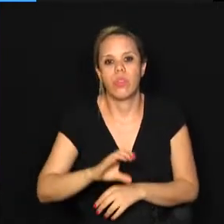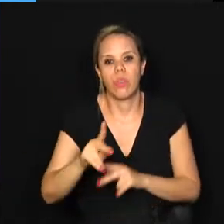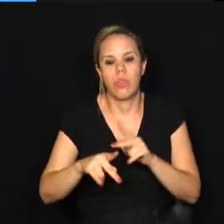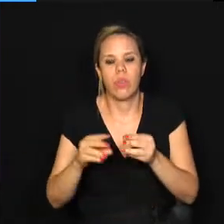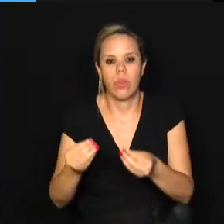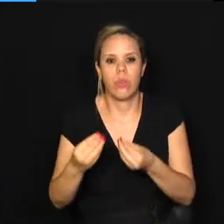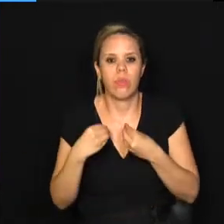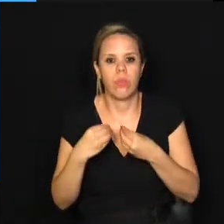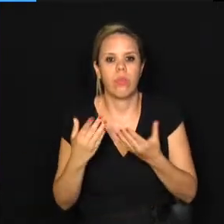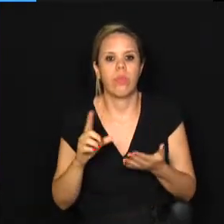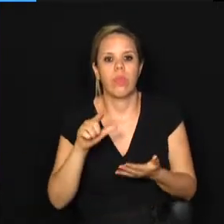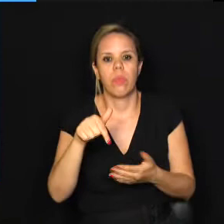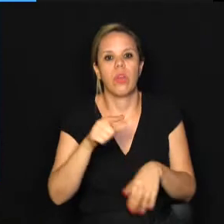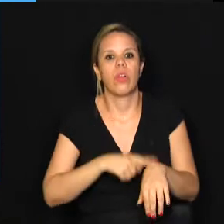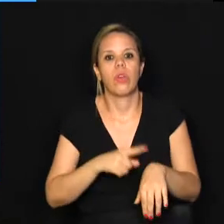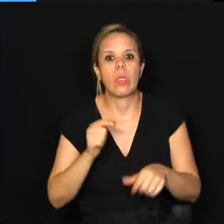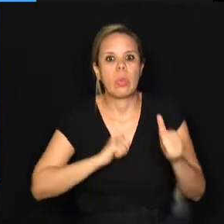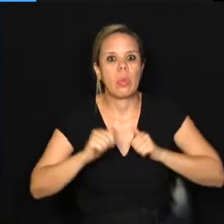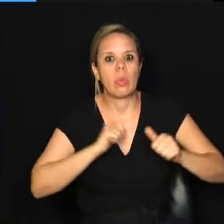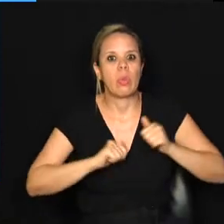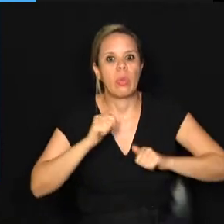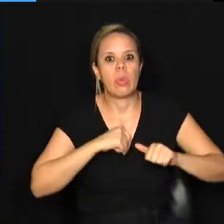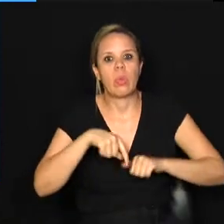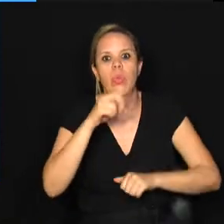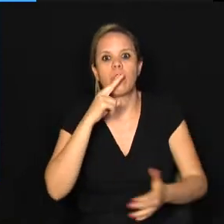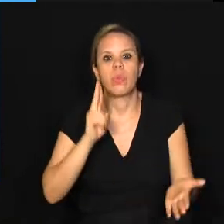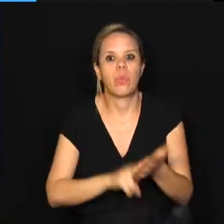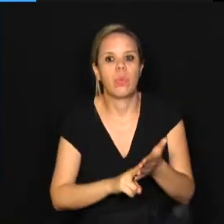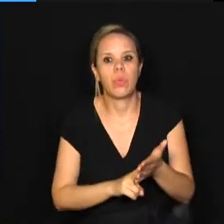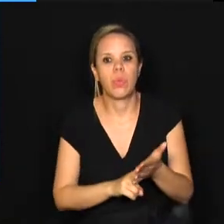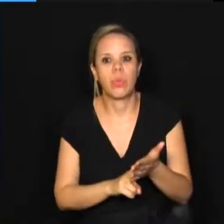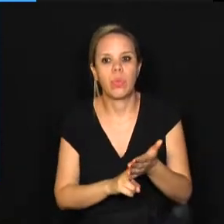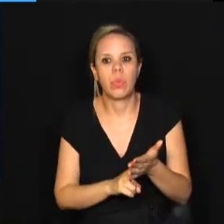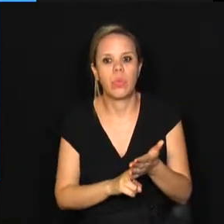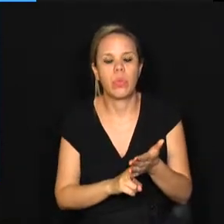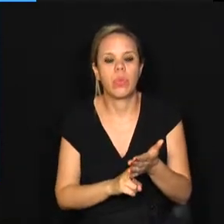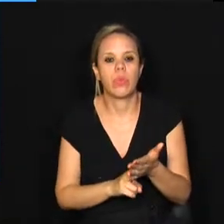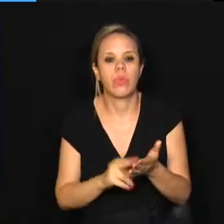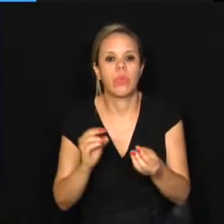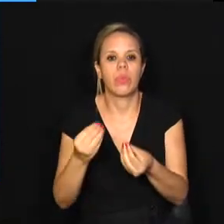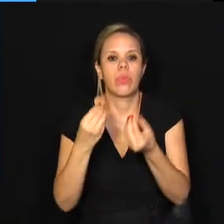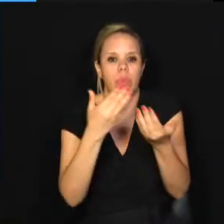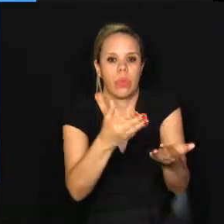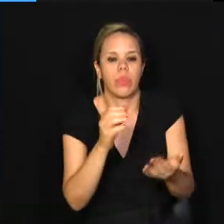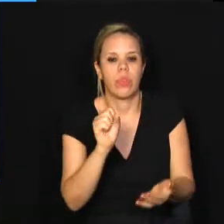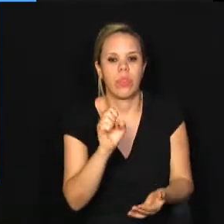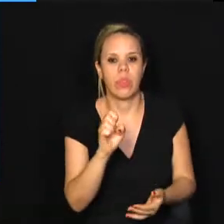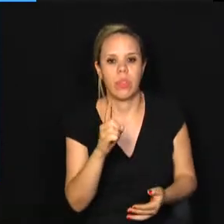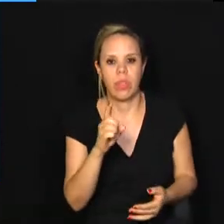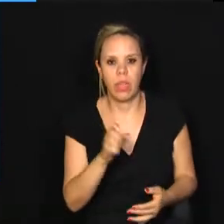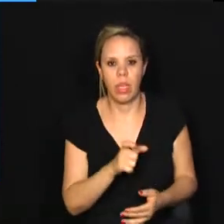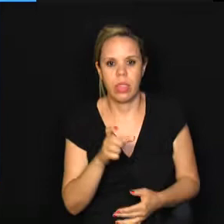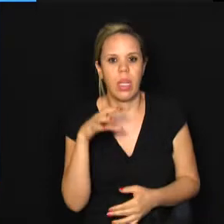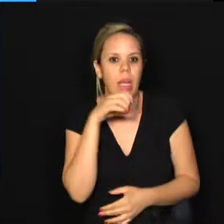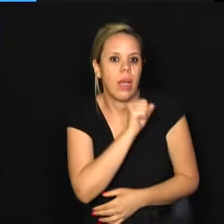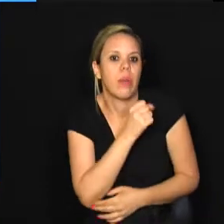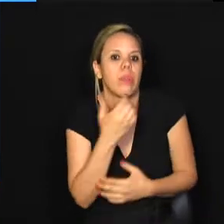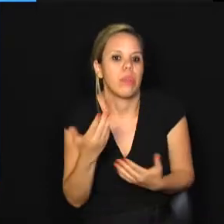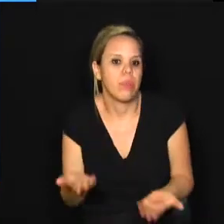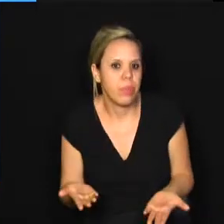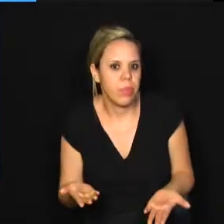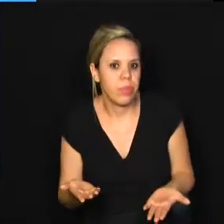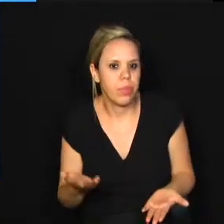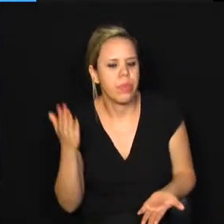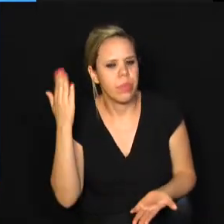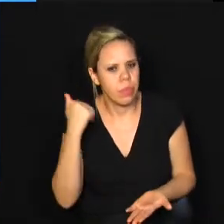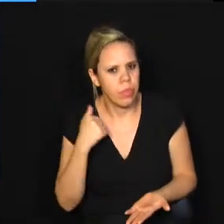encomenda, depois na hora do desespero eles vão lá no Correio e o Correio que entrega no Sedex 10 rápido, entendeu? Então assim, a gente